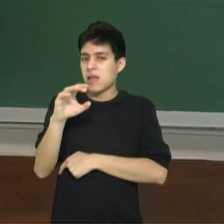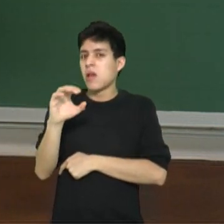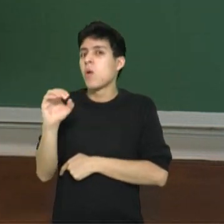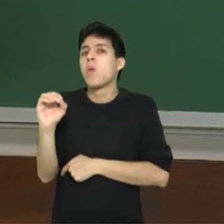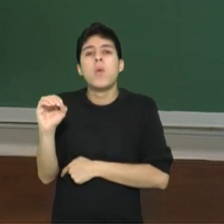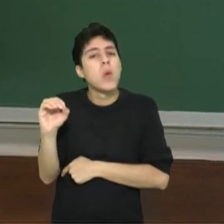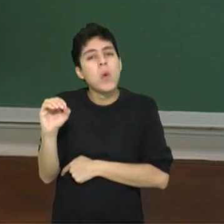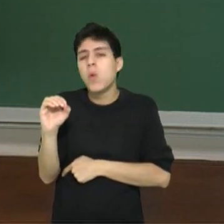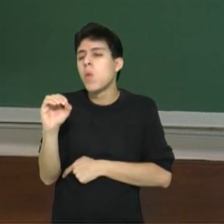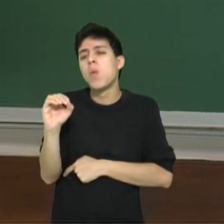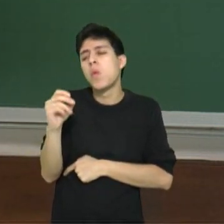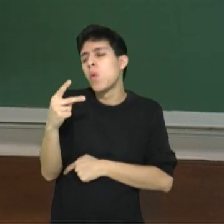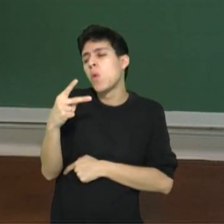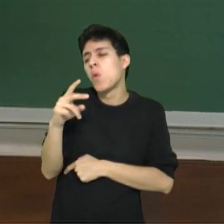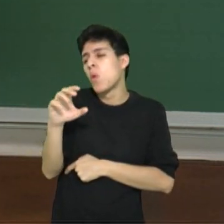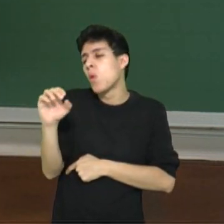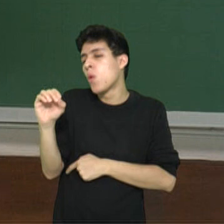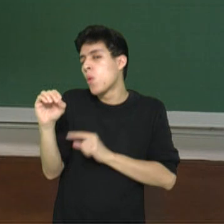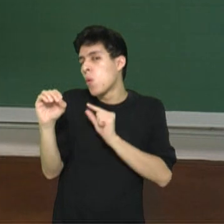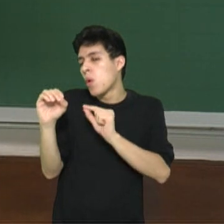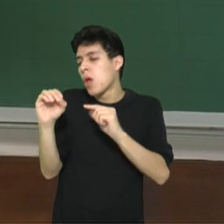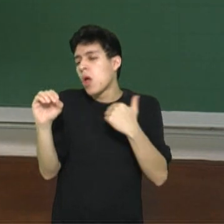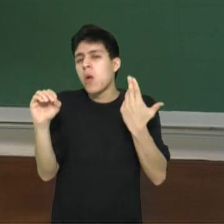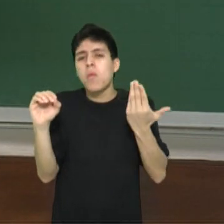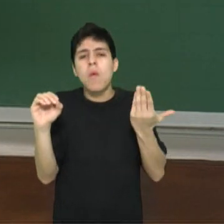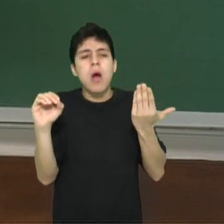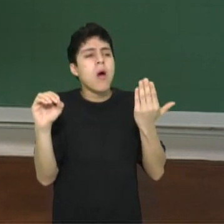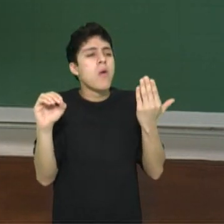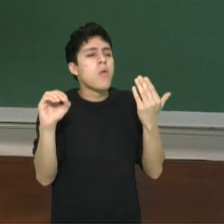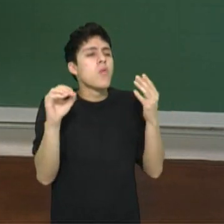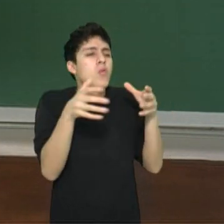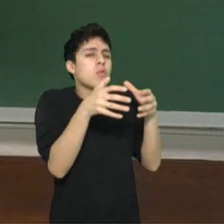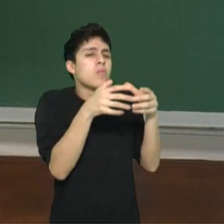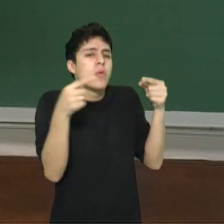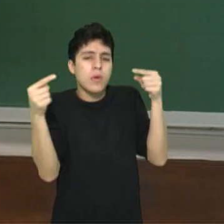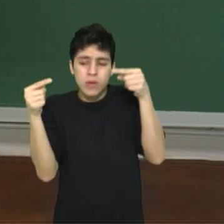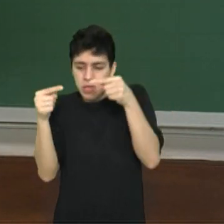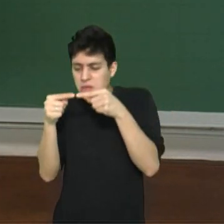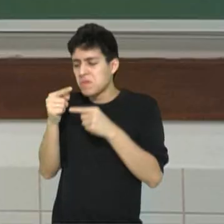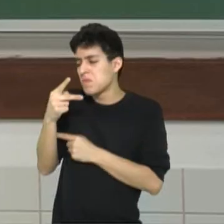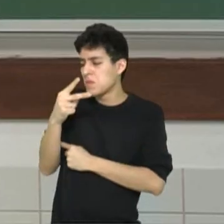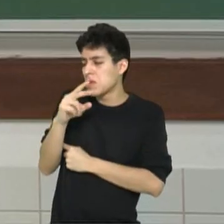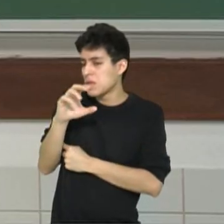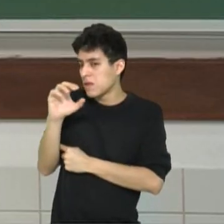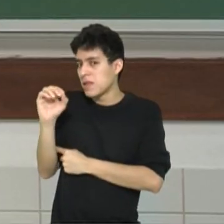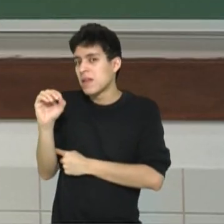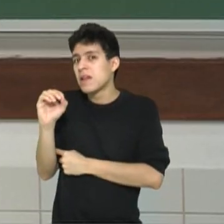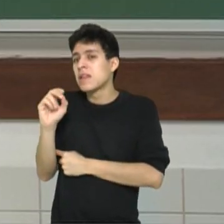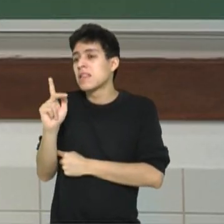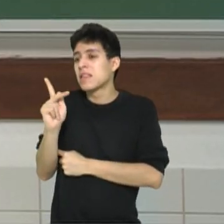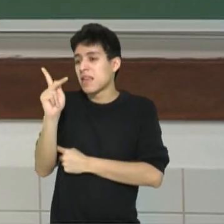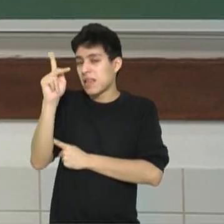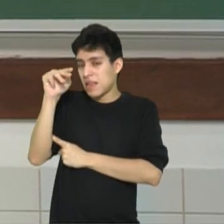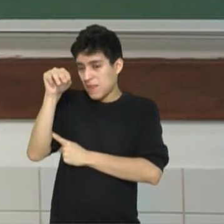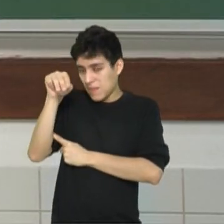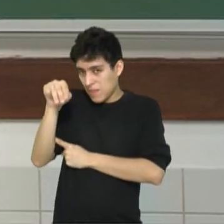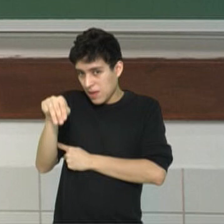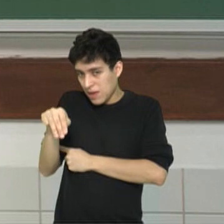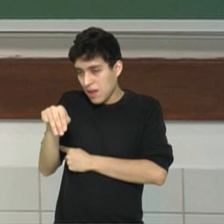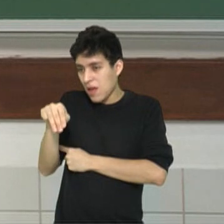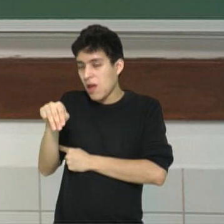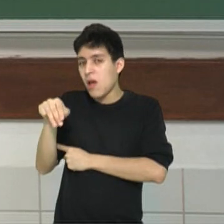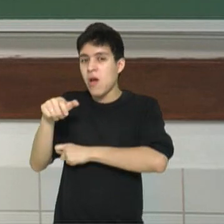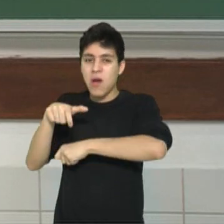250, mas não podemos esquecer da unidade de medida. 250 o quê? 250 quilômetros